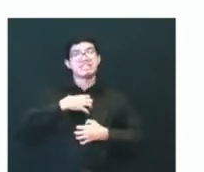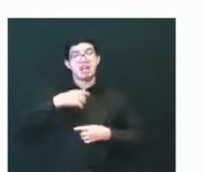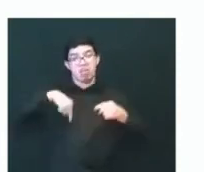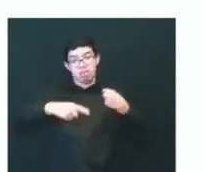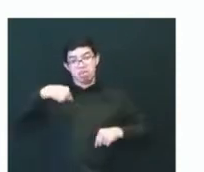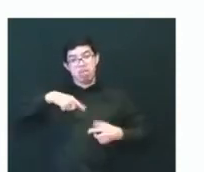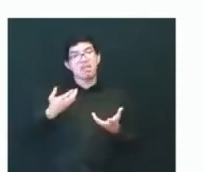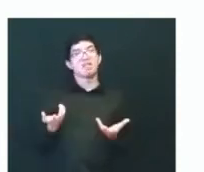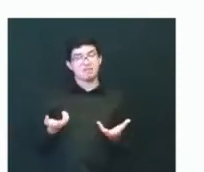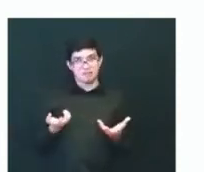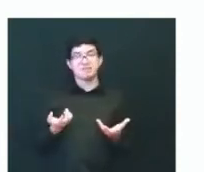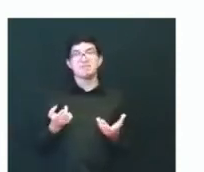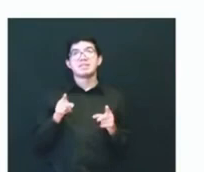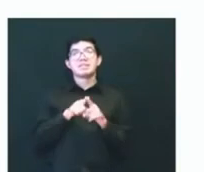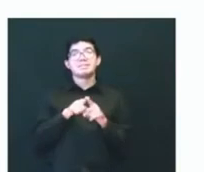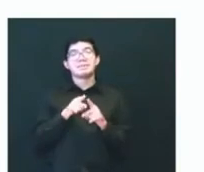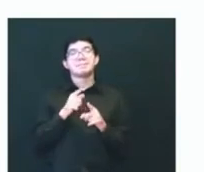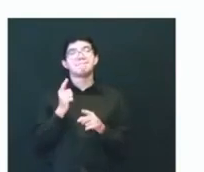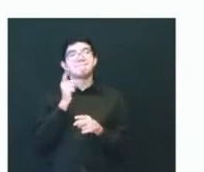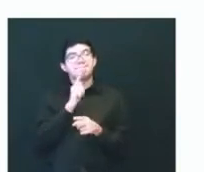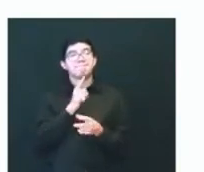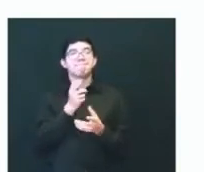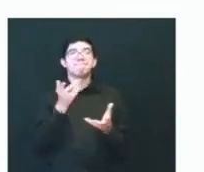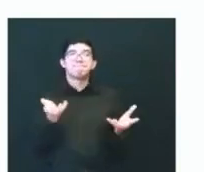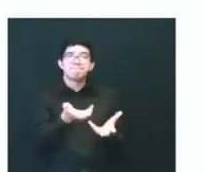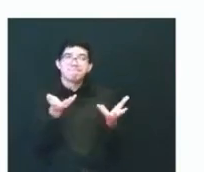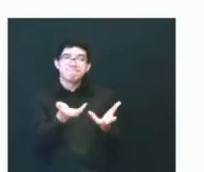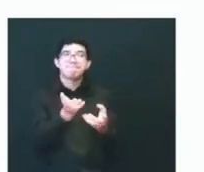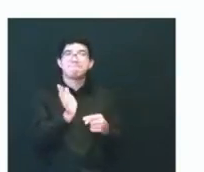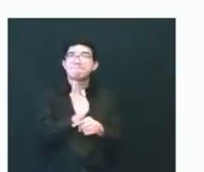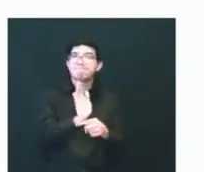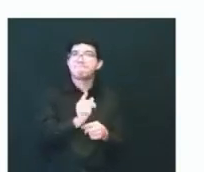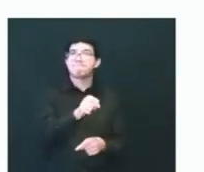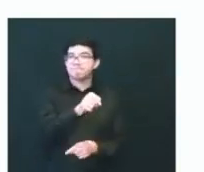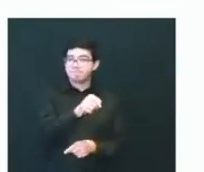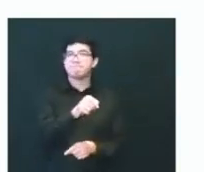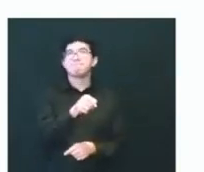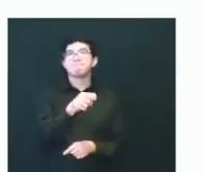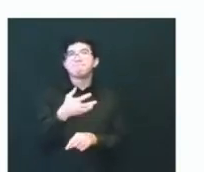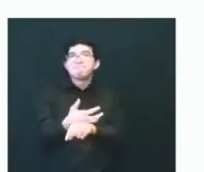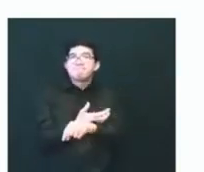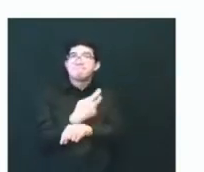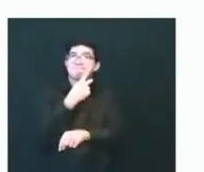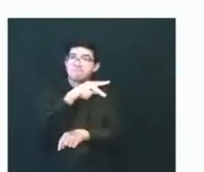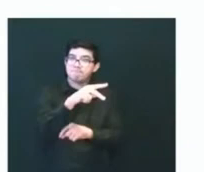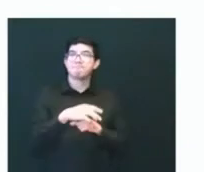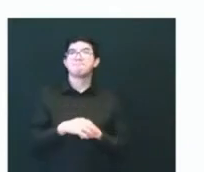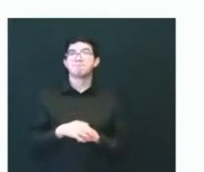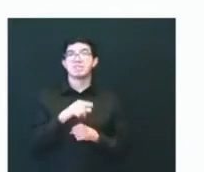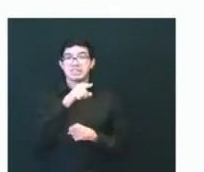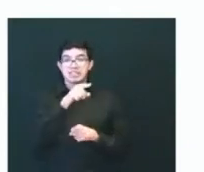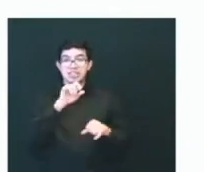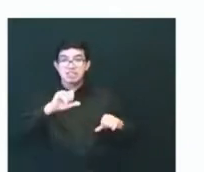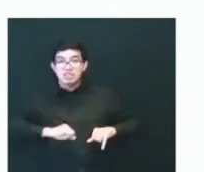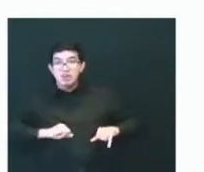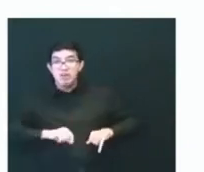E nos ajuda a ter controle emocional. Eu sei que ele está passando por isso porque é uma resposta do tratamento. Eu sei que ele está passando por